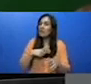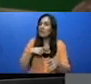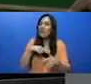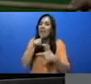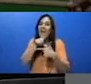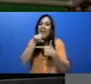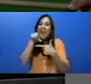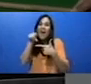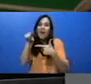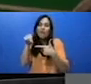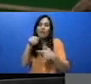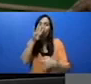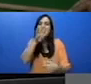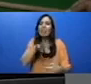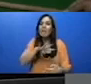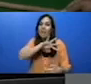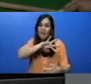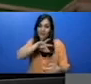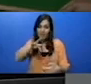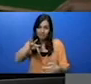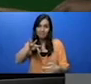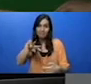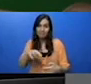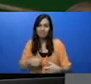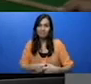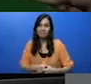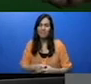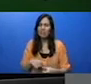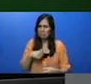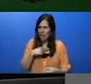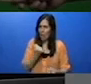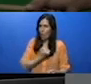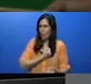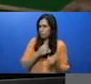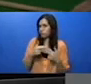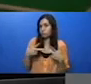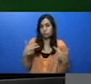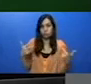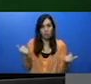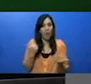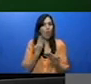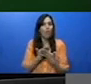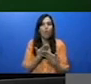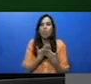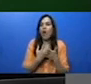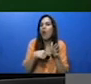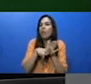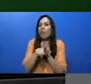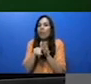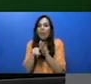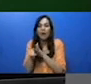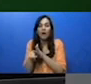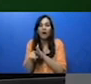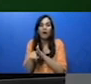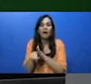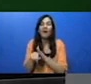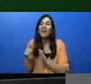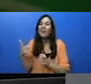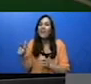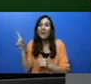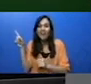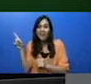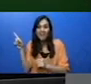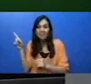nós estudamos gráficos, né? E aparecem números para nós podermos estudar, analisar. E aqui, olha,